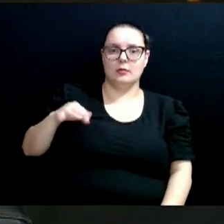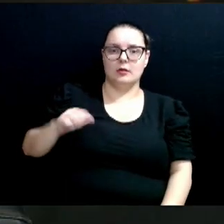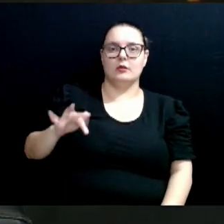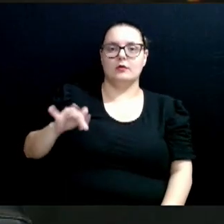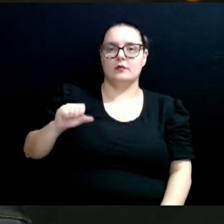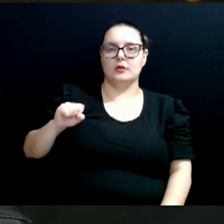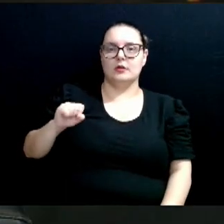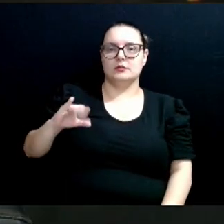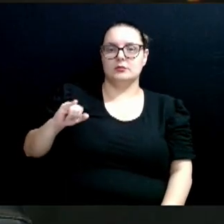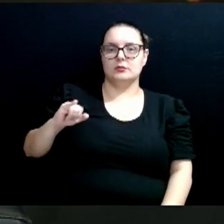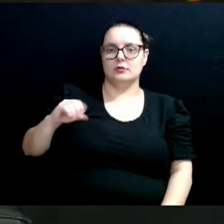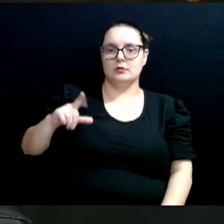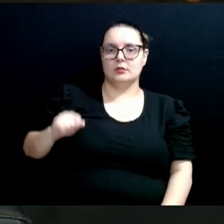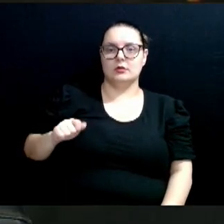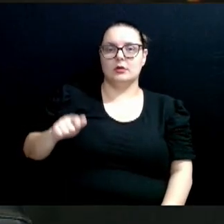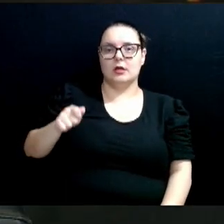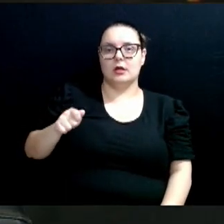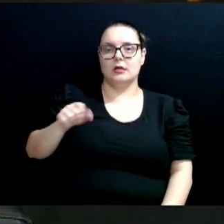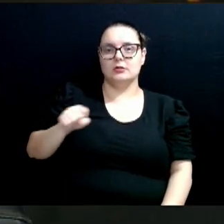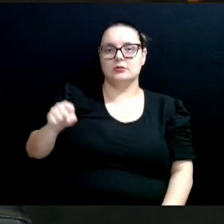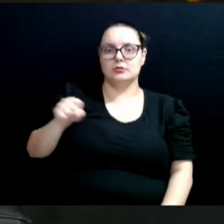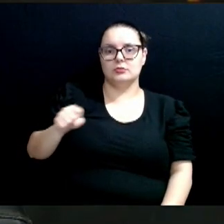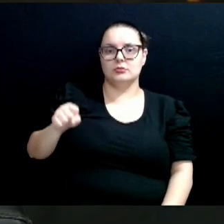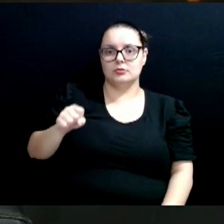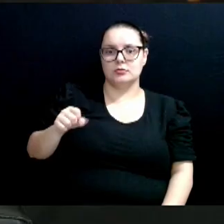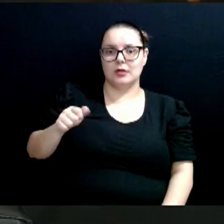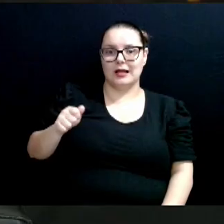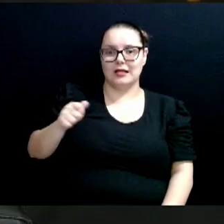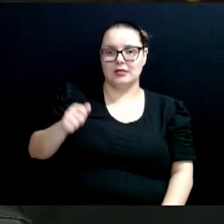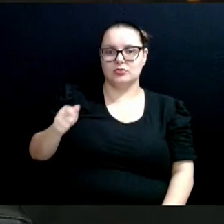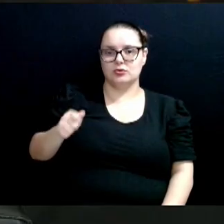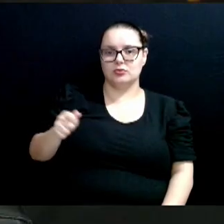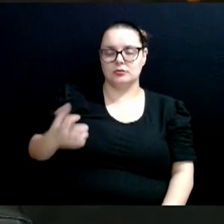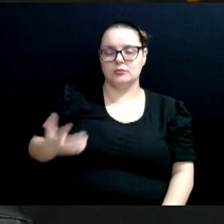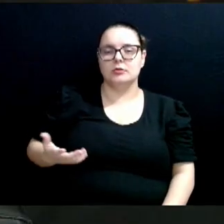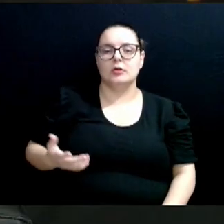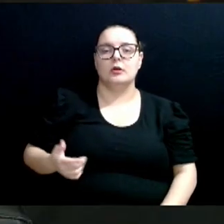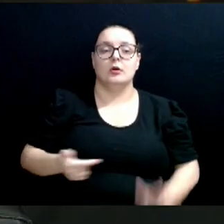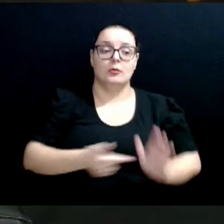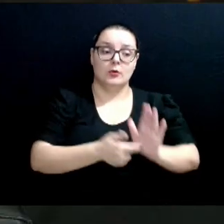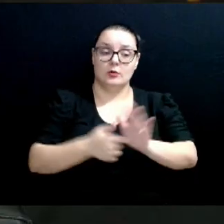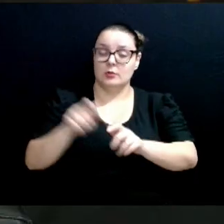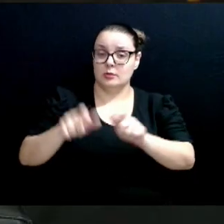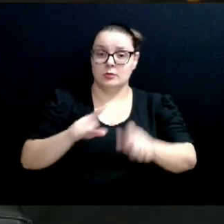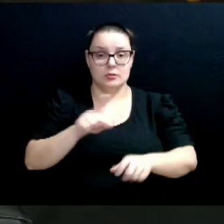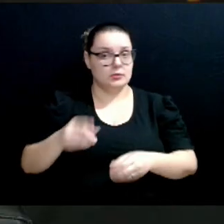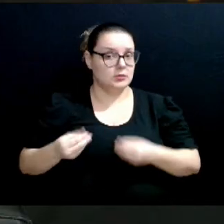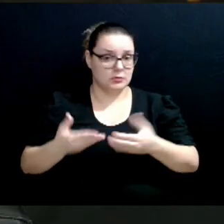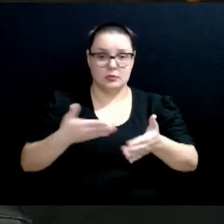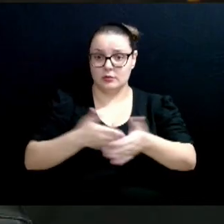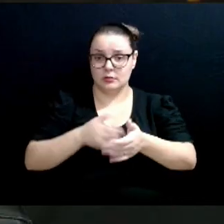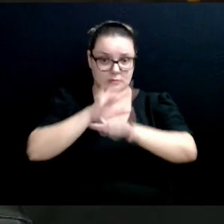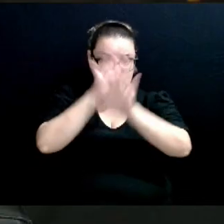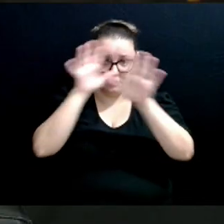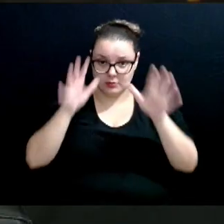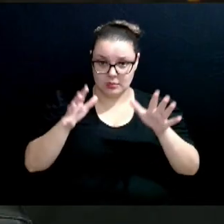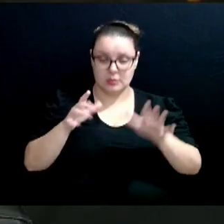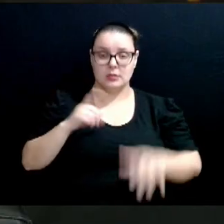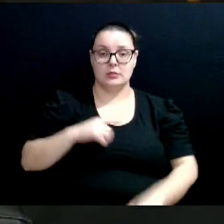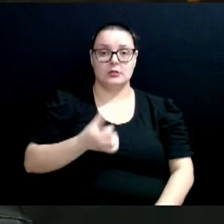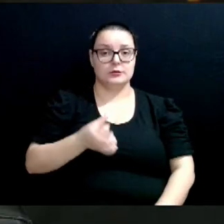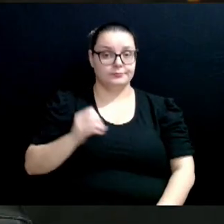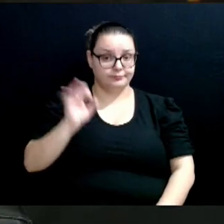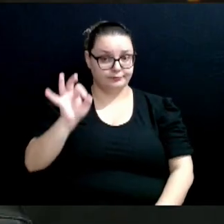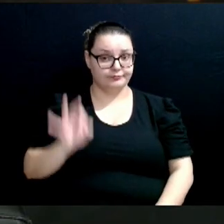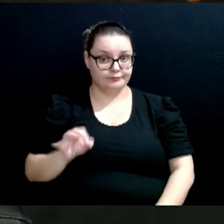Association apontam que pessoas que não conseguem estabelecer limites claros têm 60% mais chances